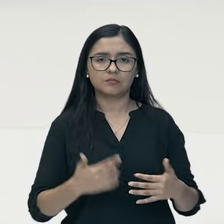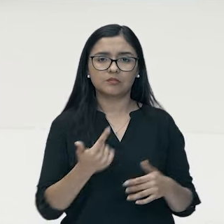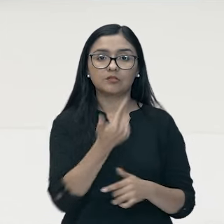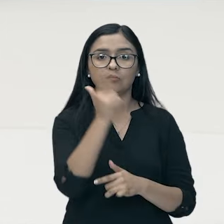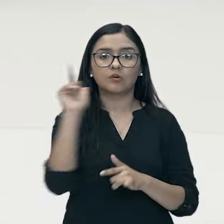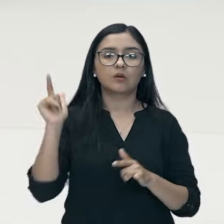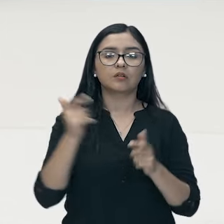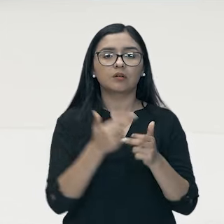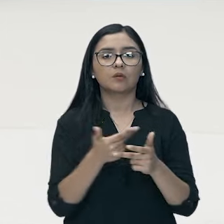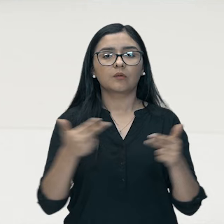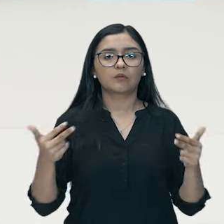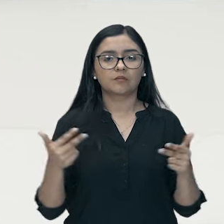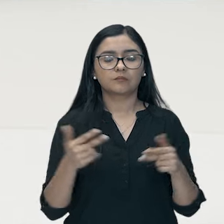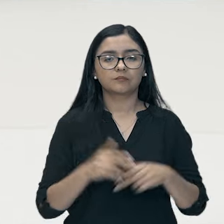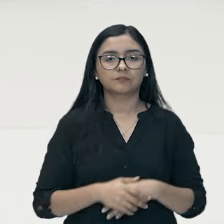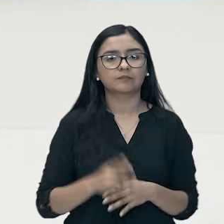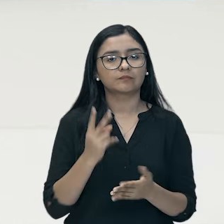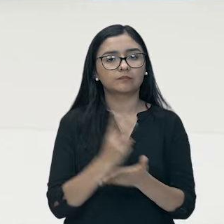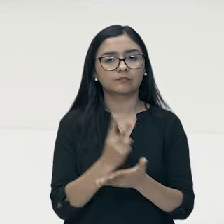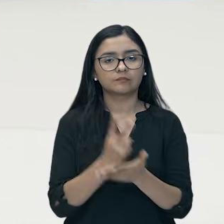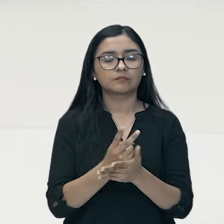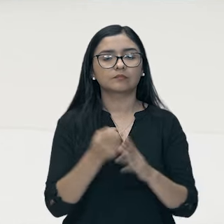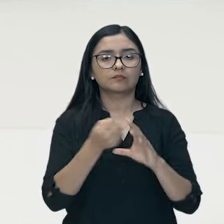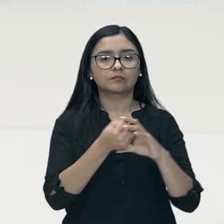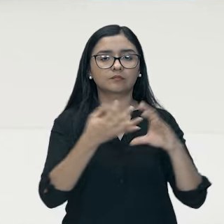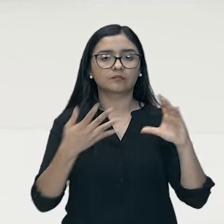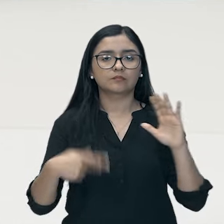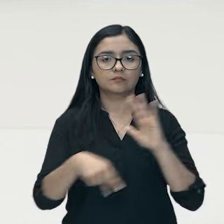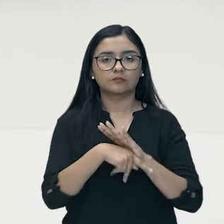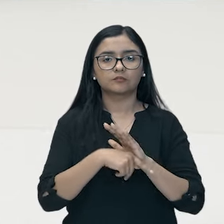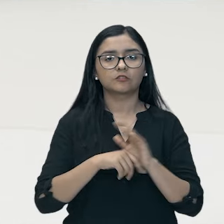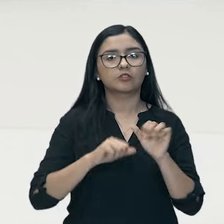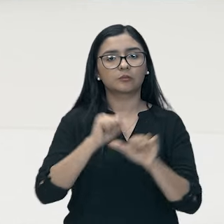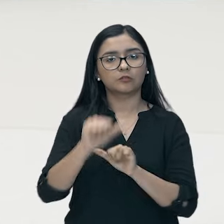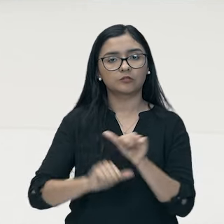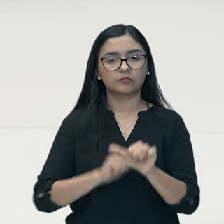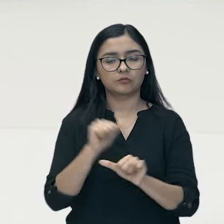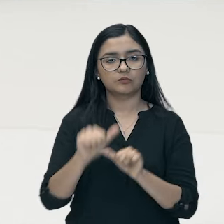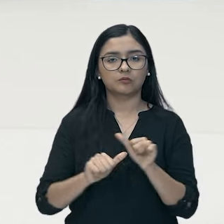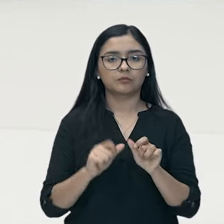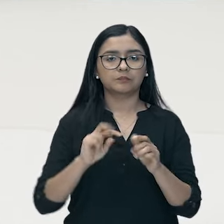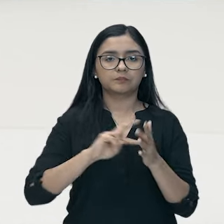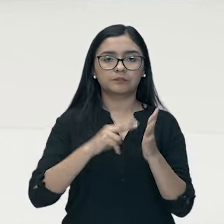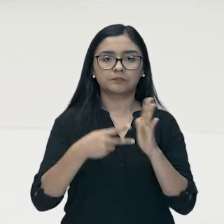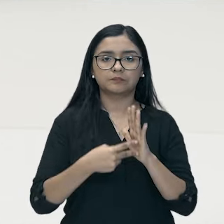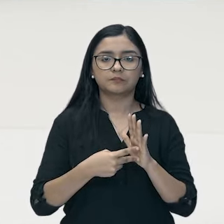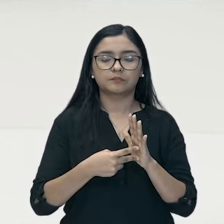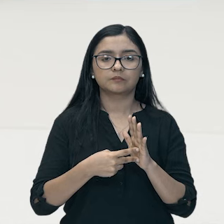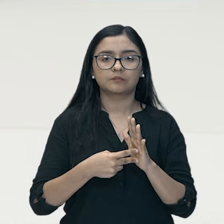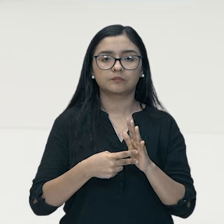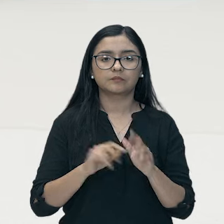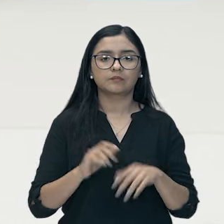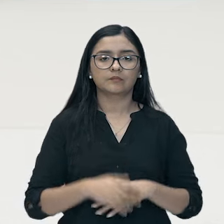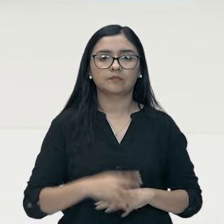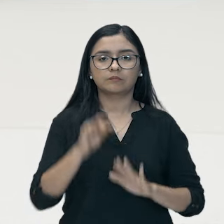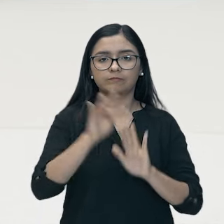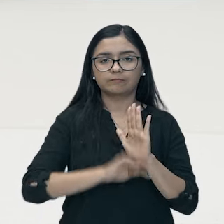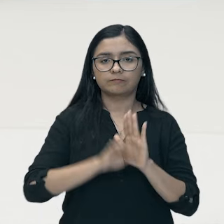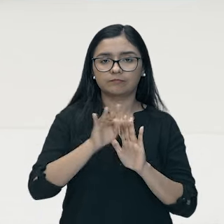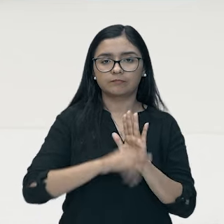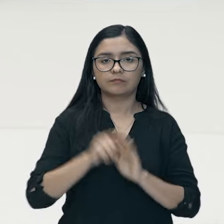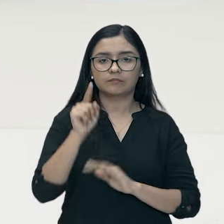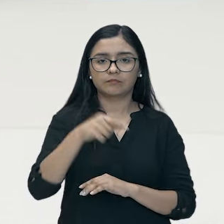coisa mas aí eu mantive algumas características só mudei realmente o sentido do texto Tá bom então esse processo aí é